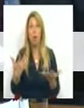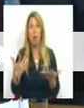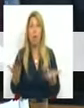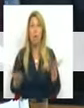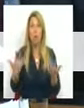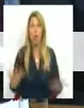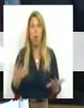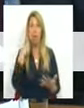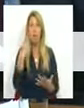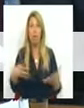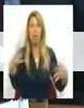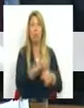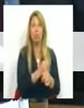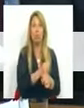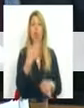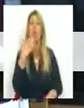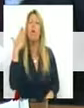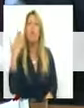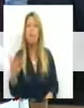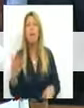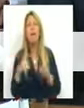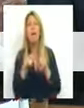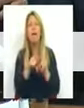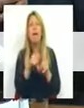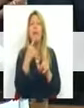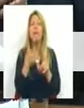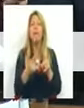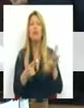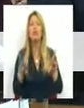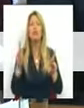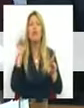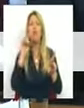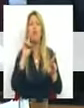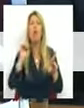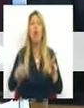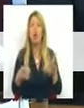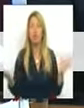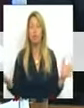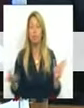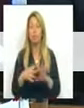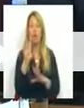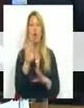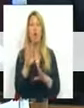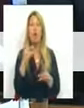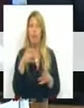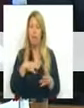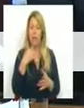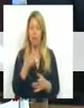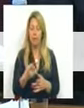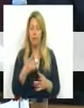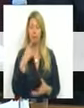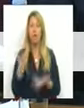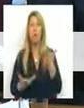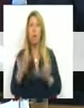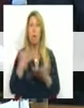que eu queria era que me quantificasse esse intervalo de perdas. Ou seja, comparando uma e outra solução, o que é que o